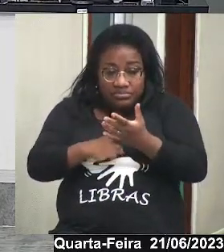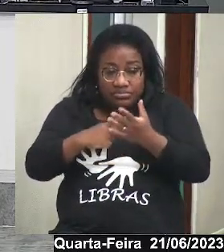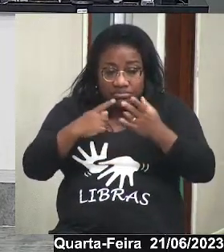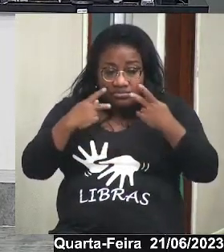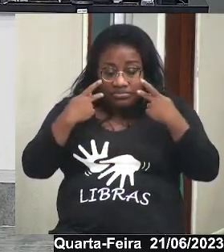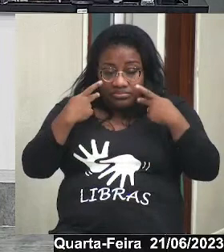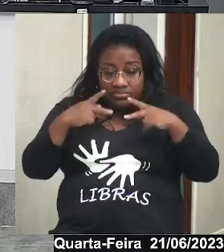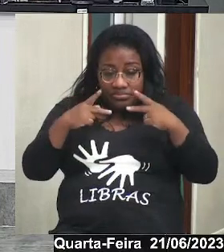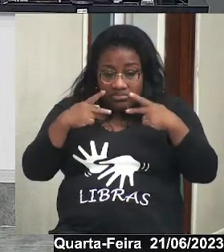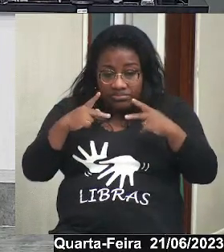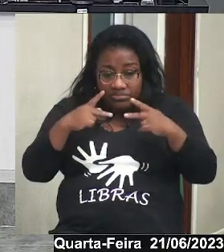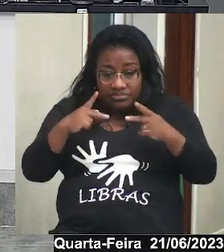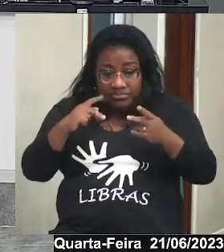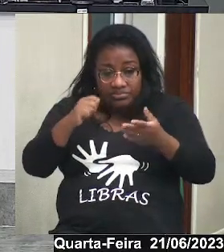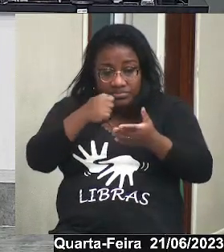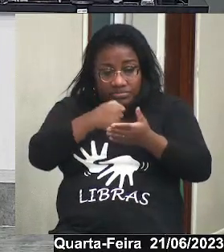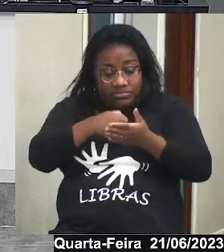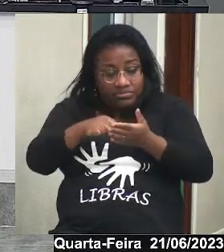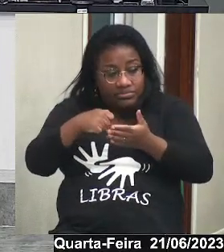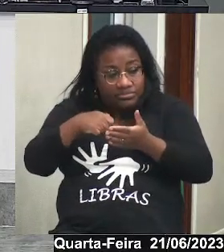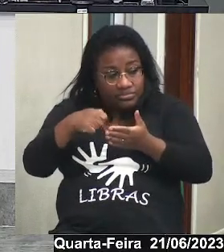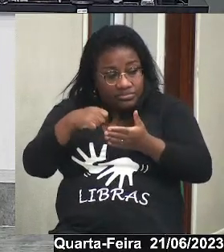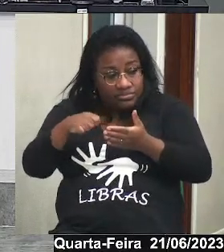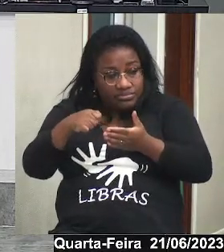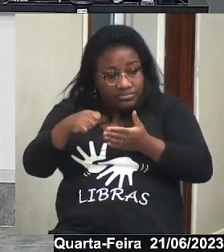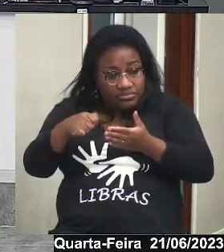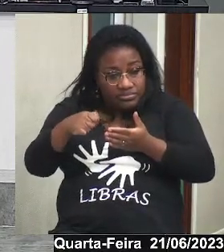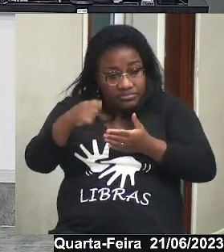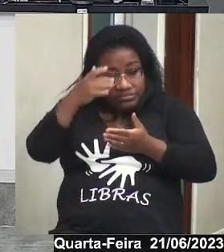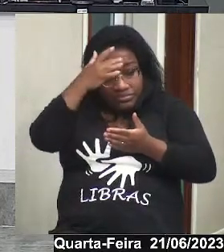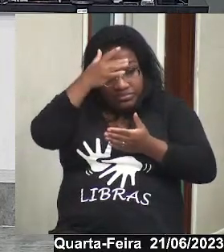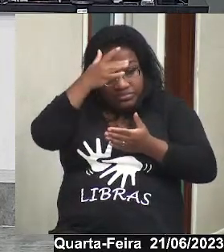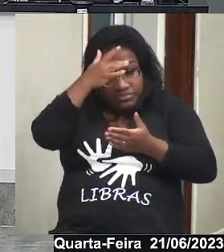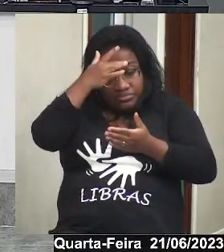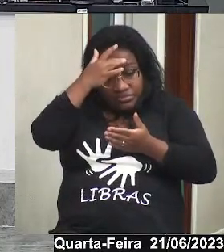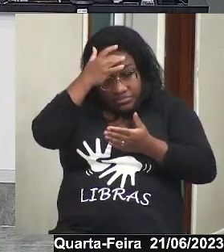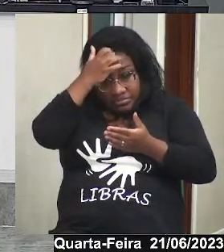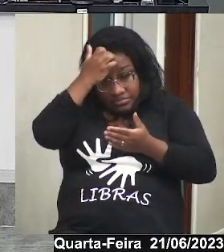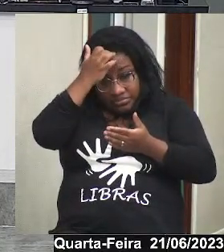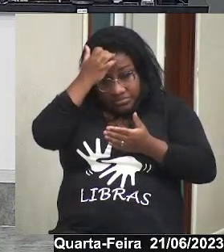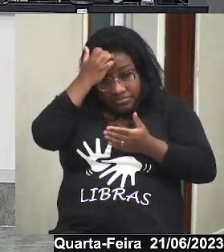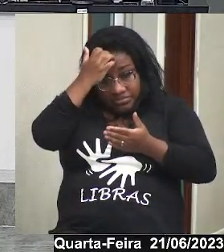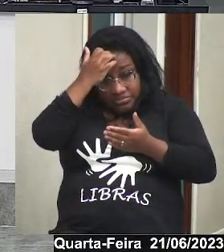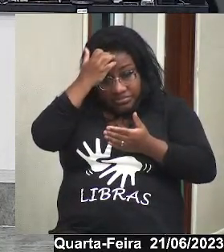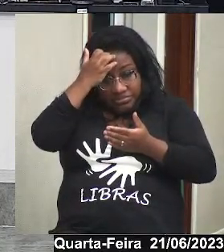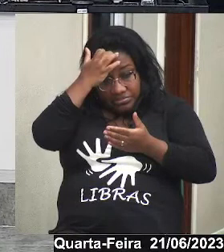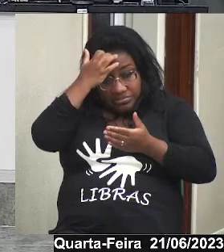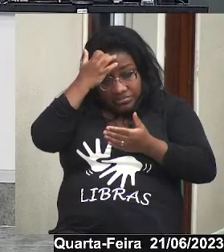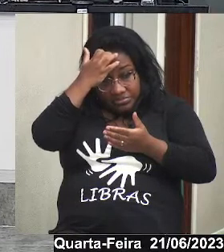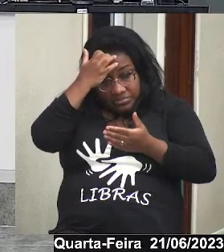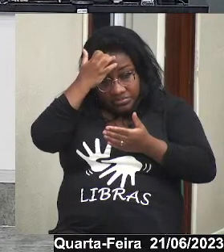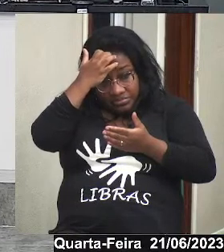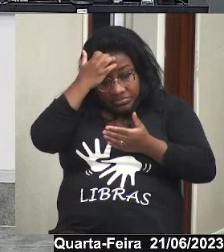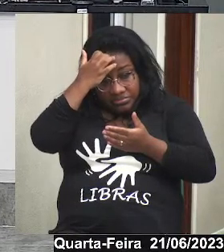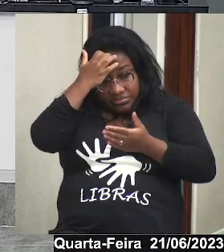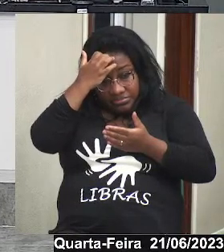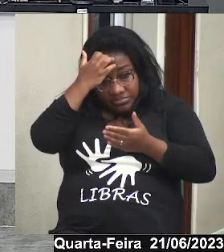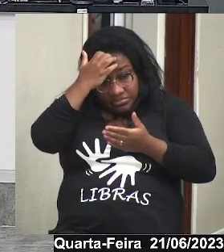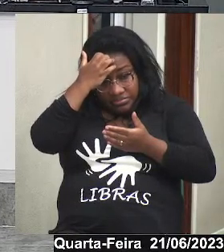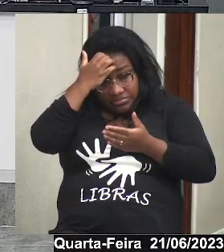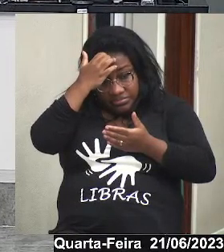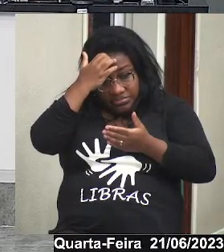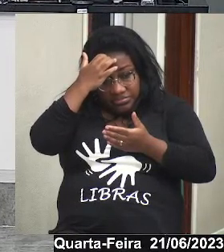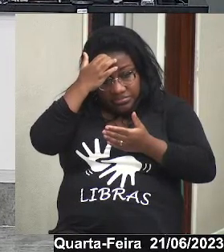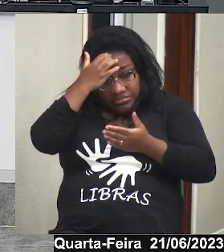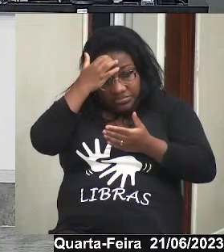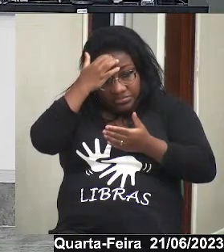vários expositores escritos e... Falta documento. E tem alguns expositores aí que não tem documento completo, não tem